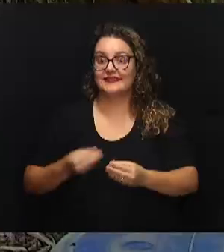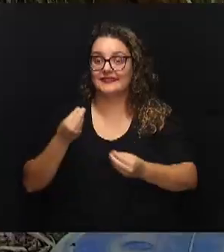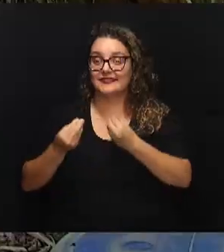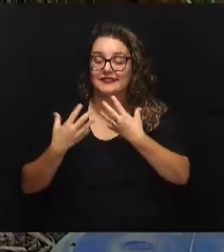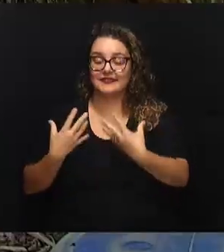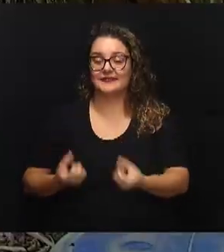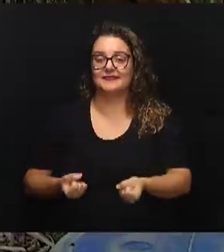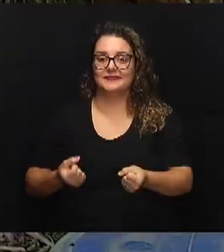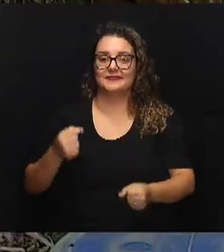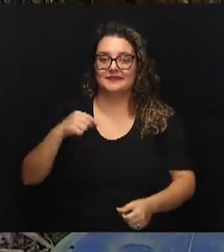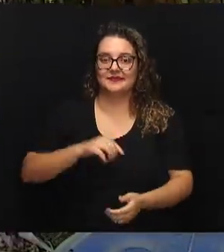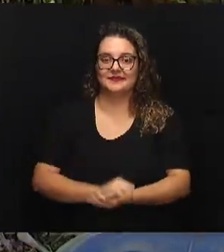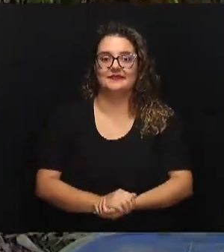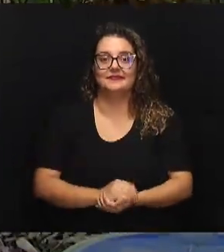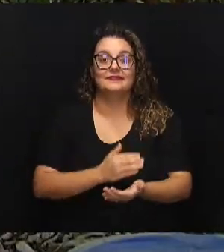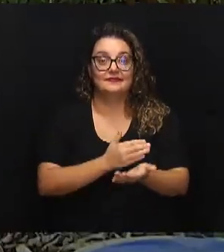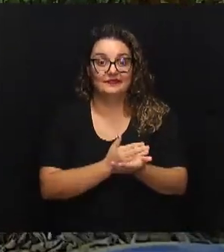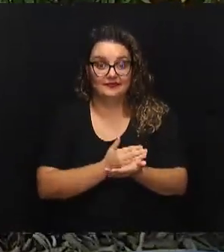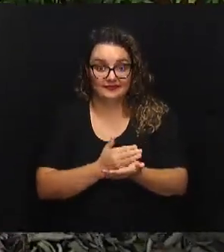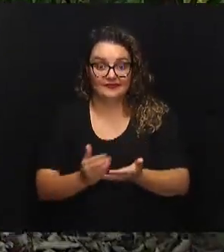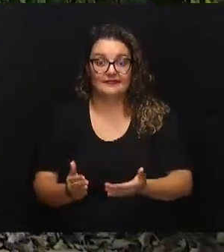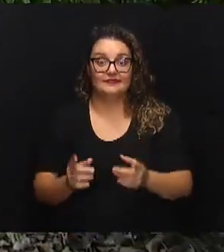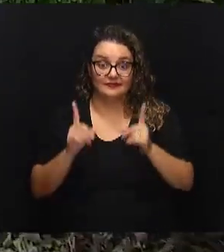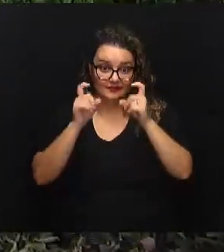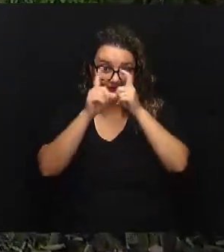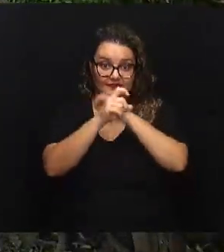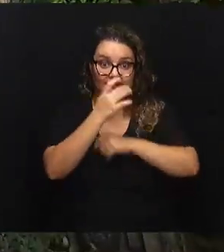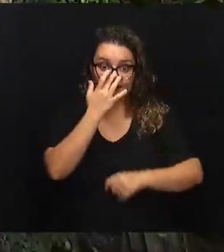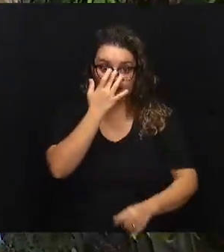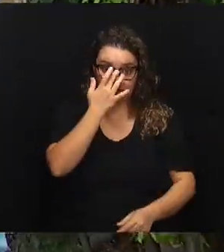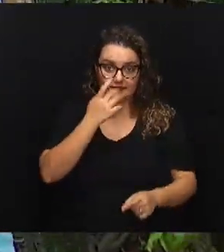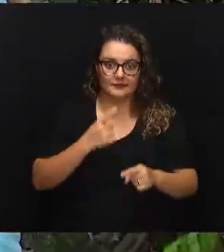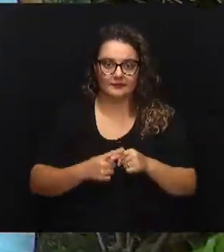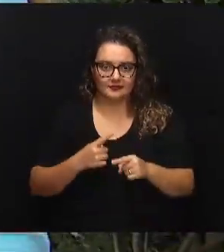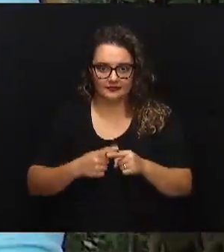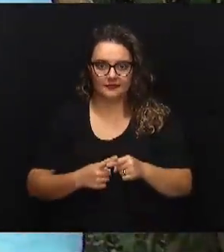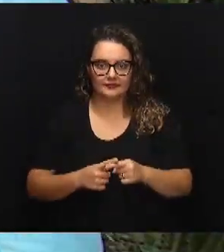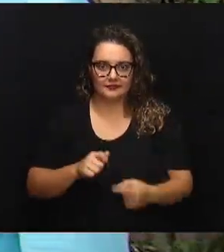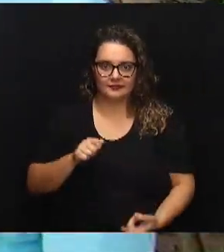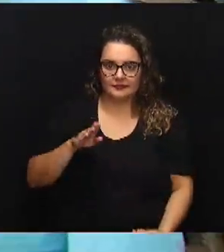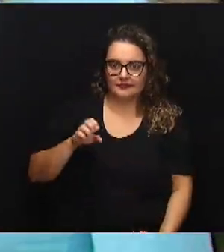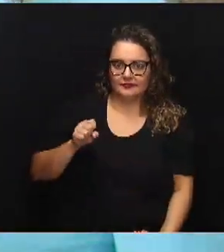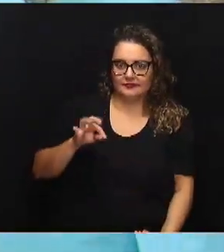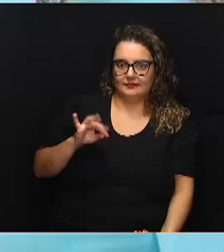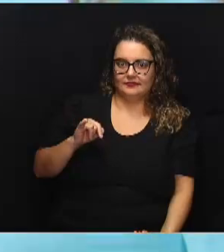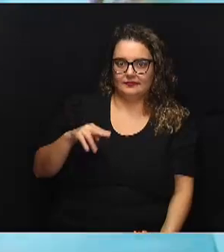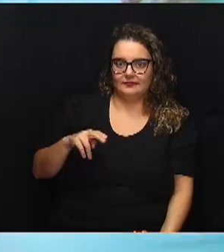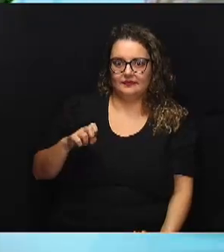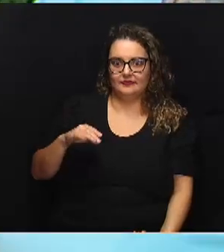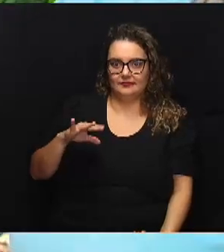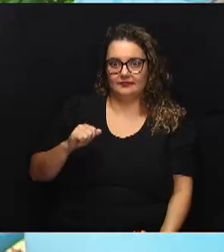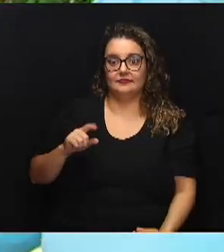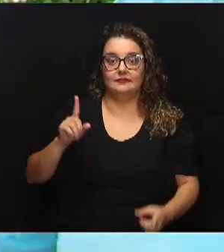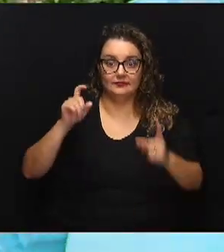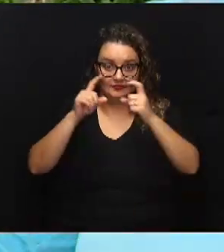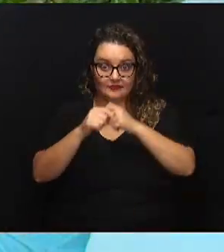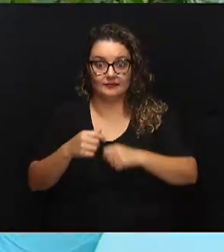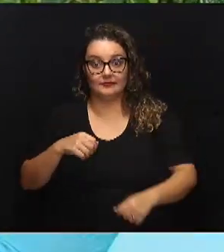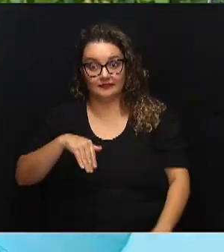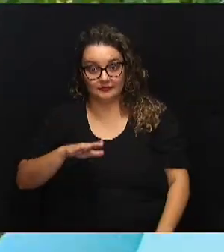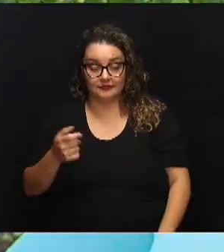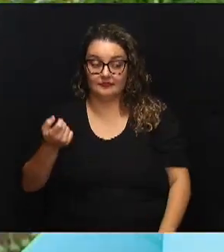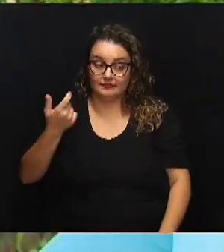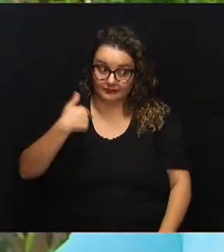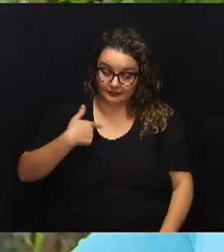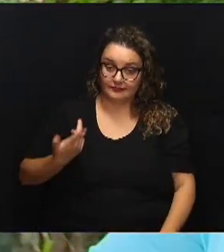vir? No começo é muito difícil, porque a gente está na abstinência, então é muito complicado. Ainda mais eu que cheguei